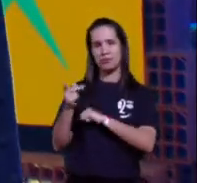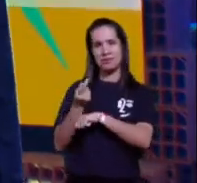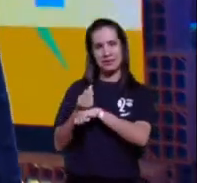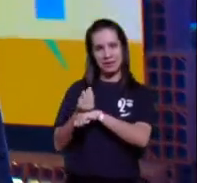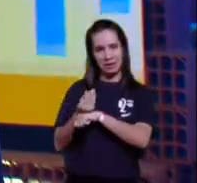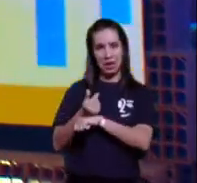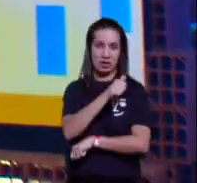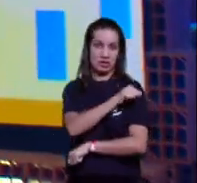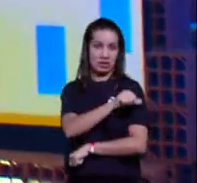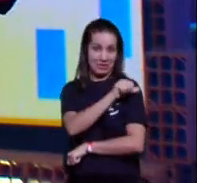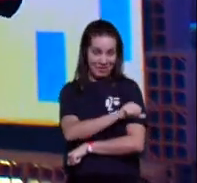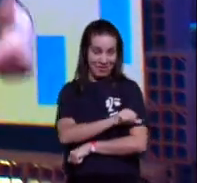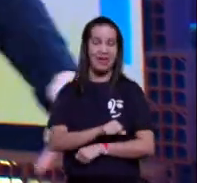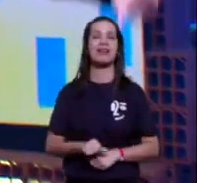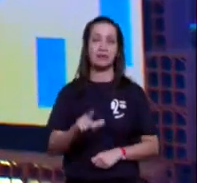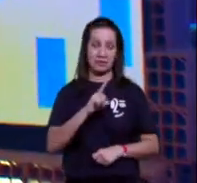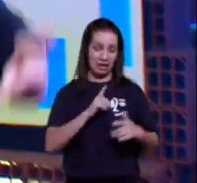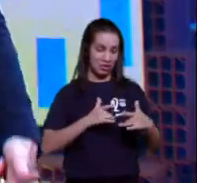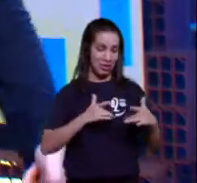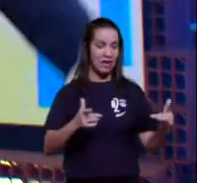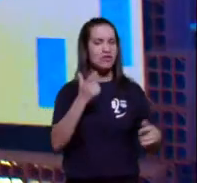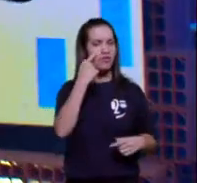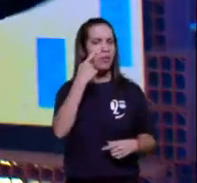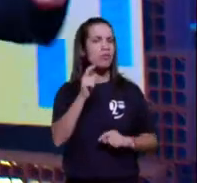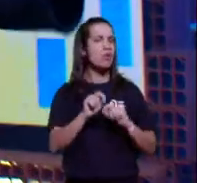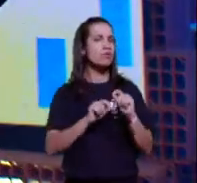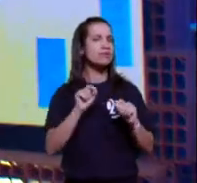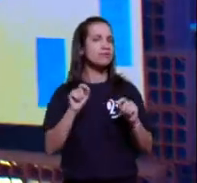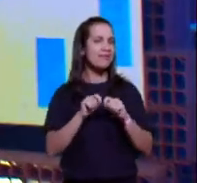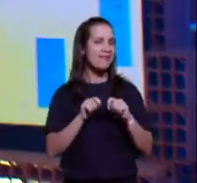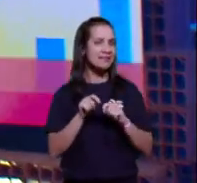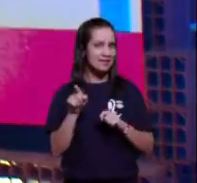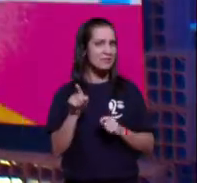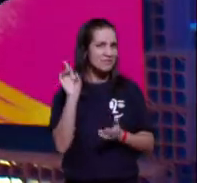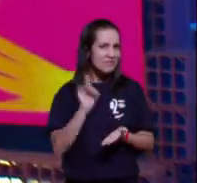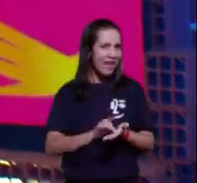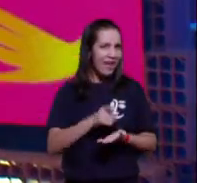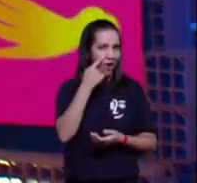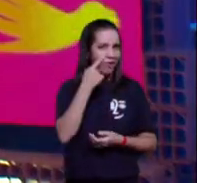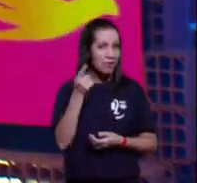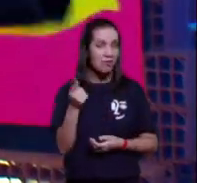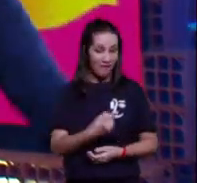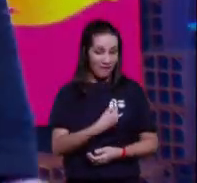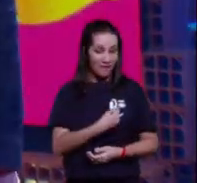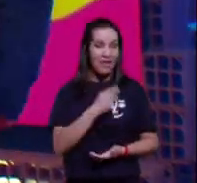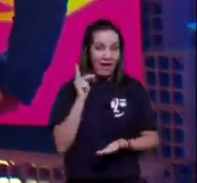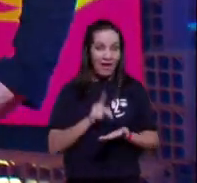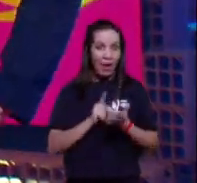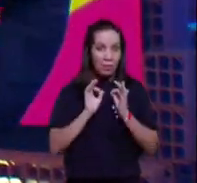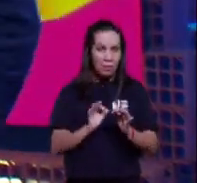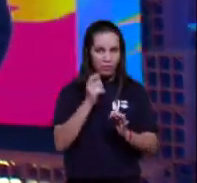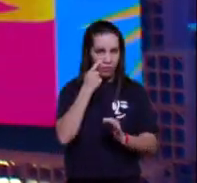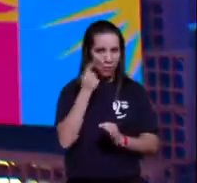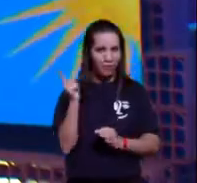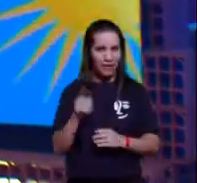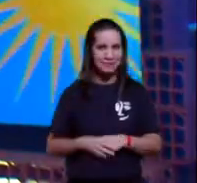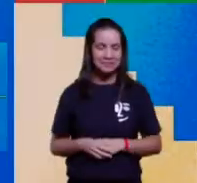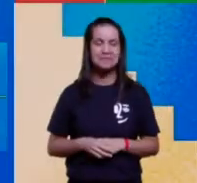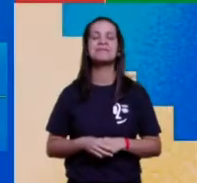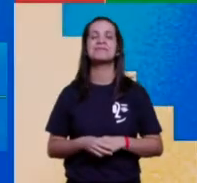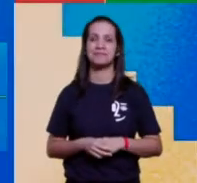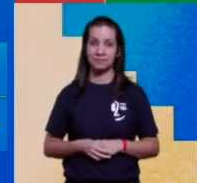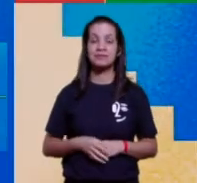ele pratica solidariedade. Vamos embora ver o que, é que essa galera está fazendo na real, ali na vida real mesmo. Vamos ver.